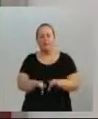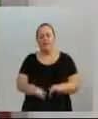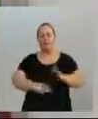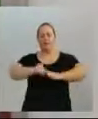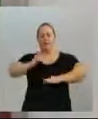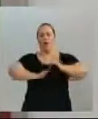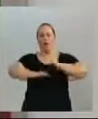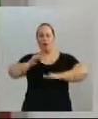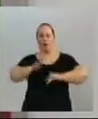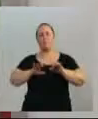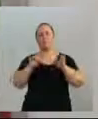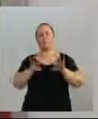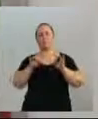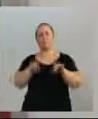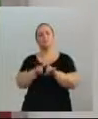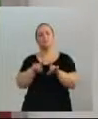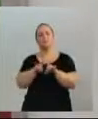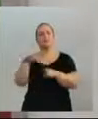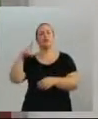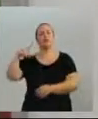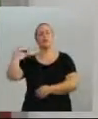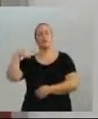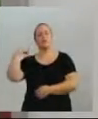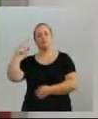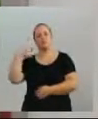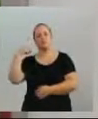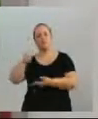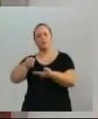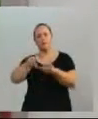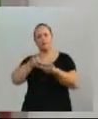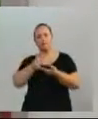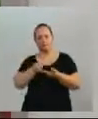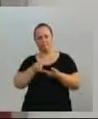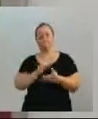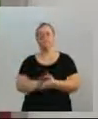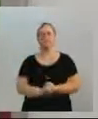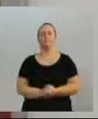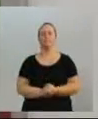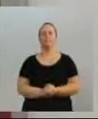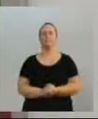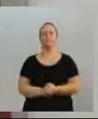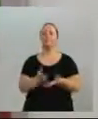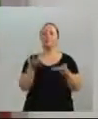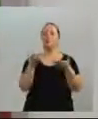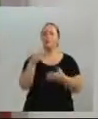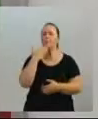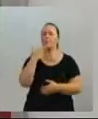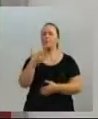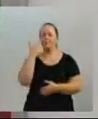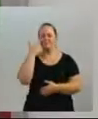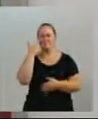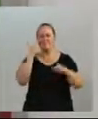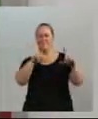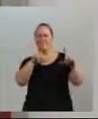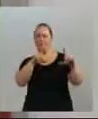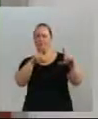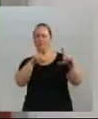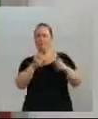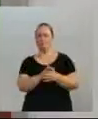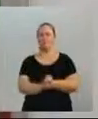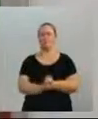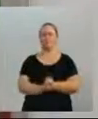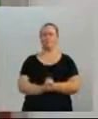em especial também aos deputados, como o vereador Célio mencionou. Queria pedir para aí soltar as fotos, antes de terminar